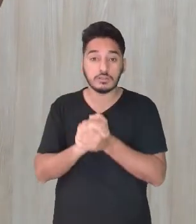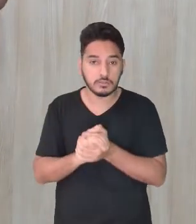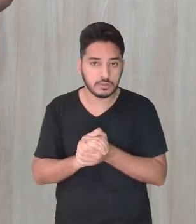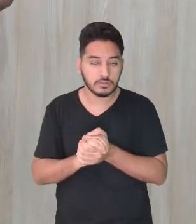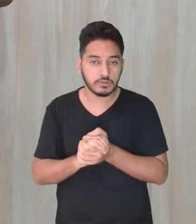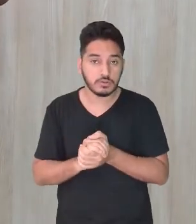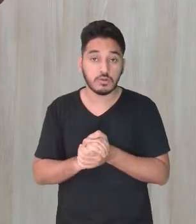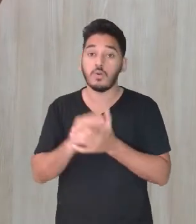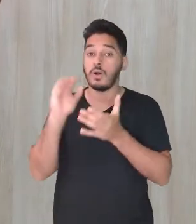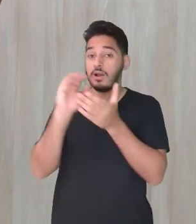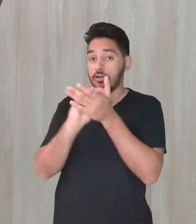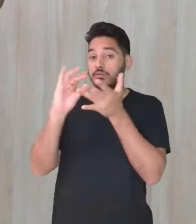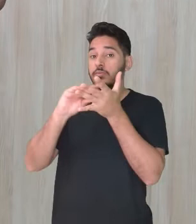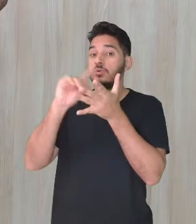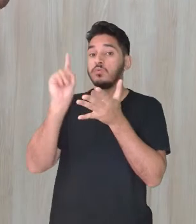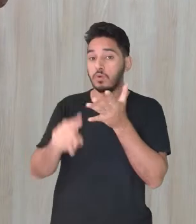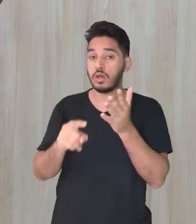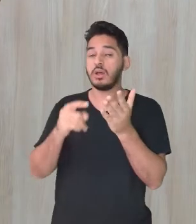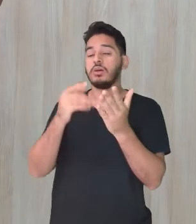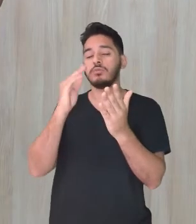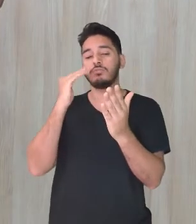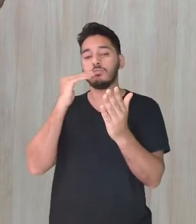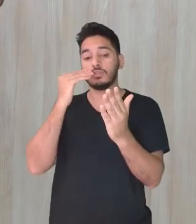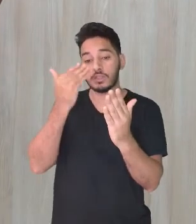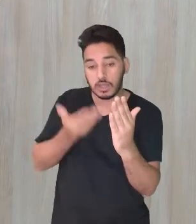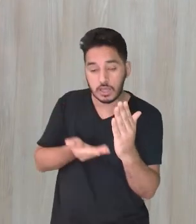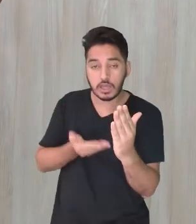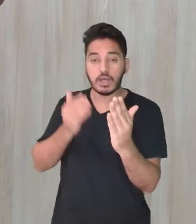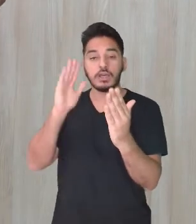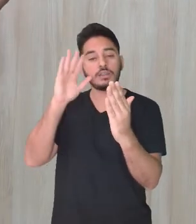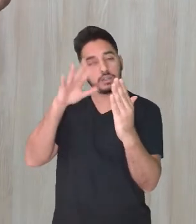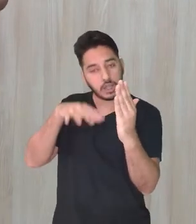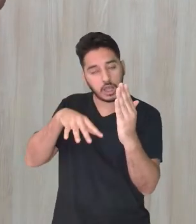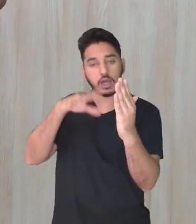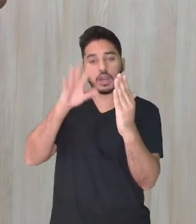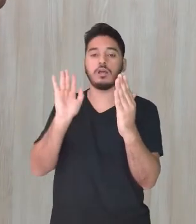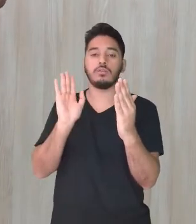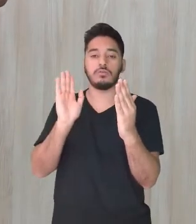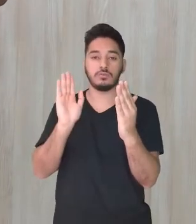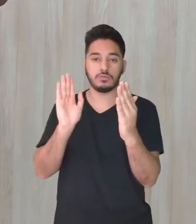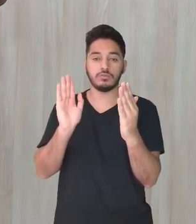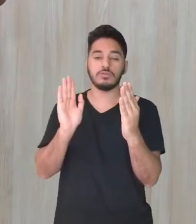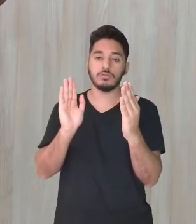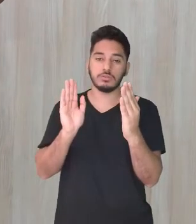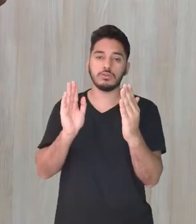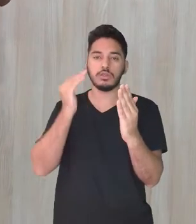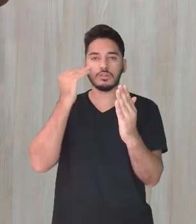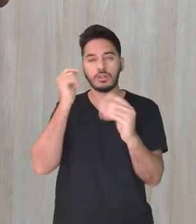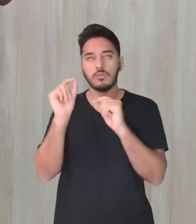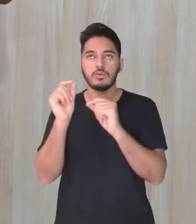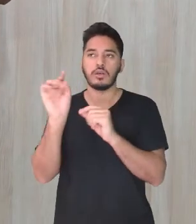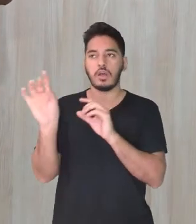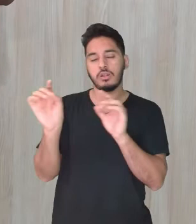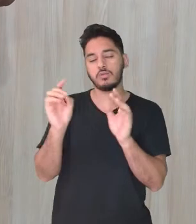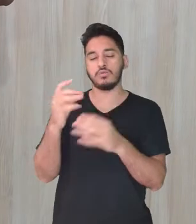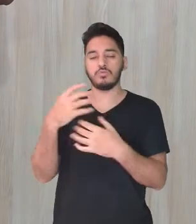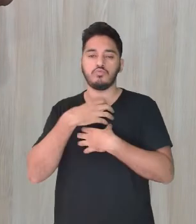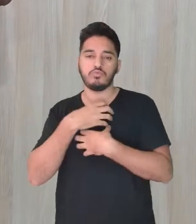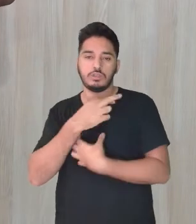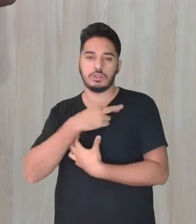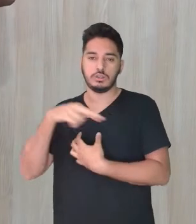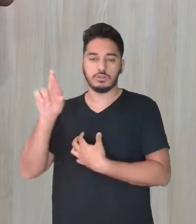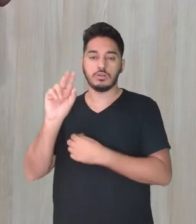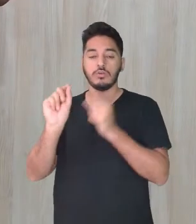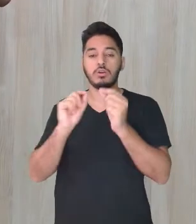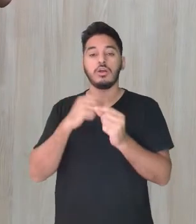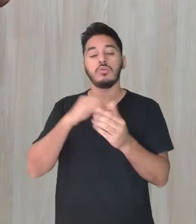casamento é uma coisa sagrada, né? Para as pessoas que seguem essas religiões, cada um na sua, tem essa